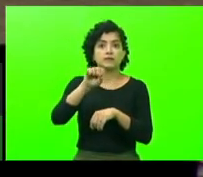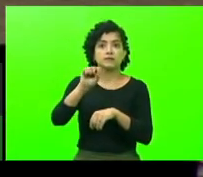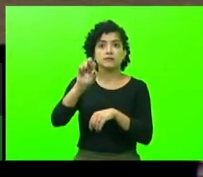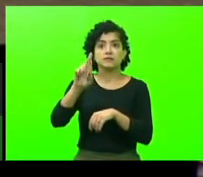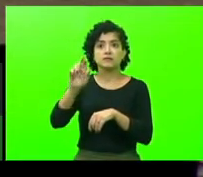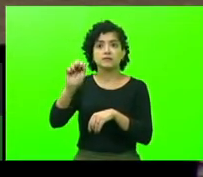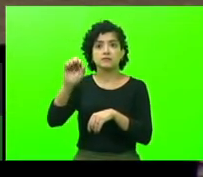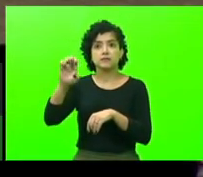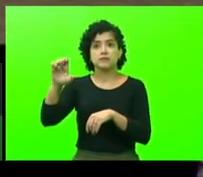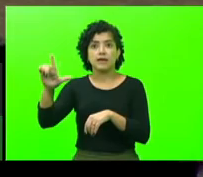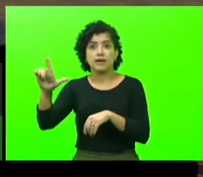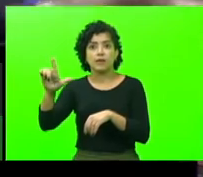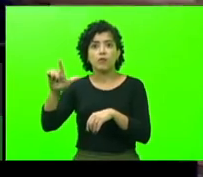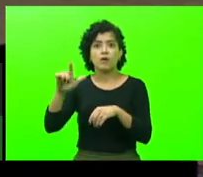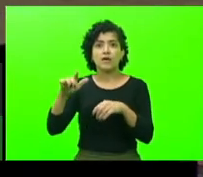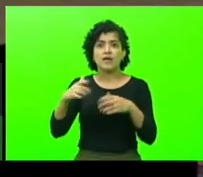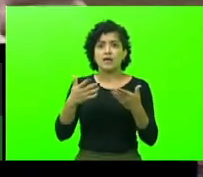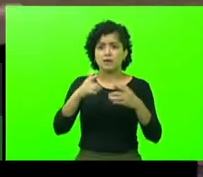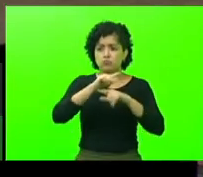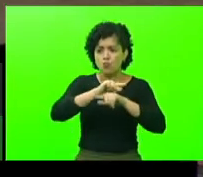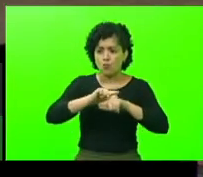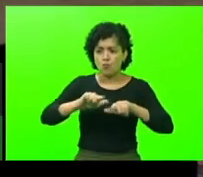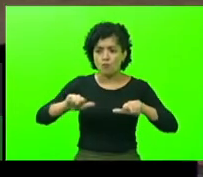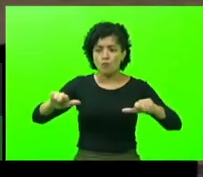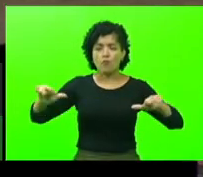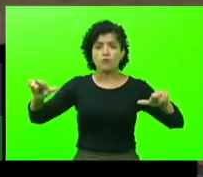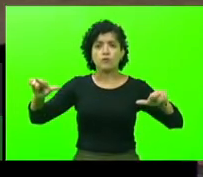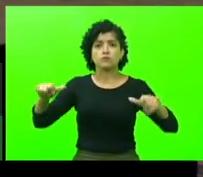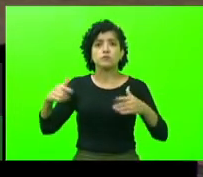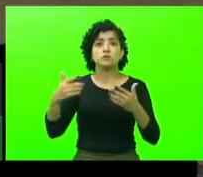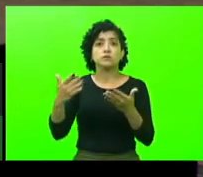deserto. E por incrível que pareça,